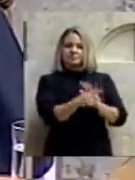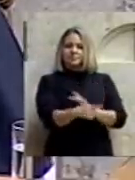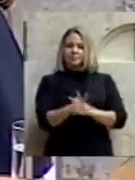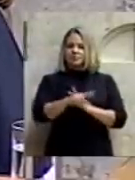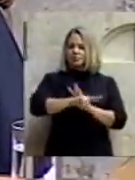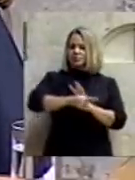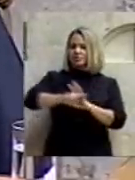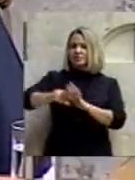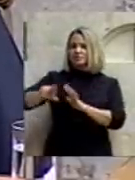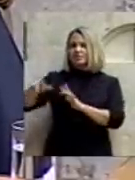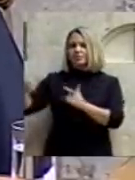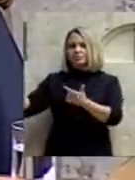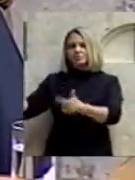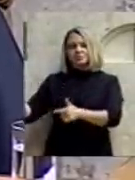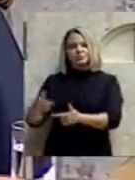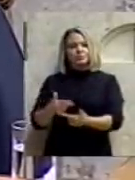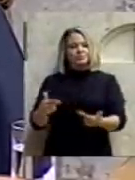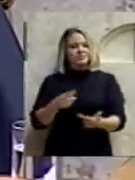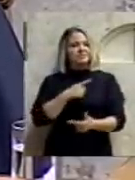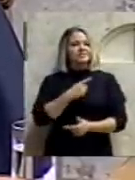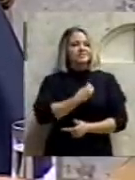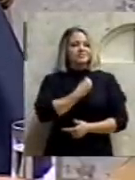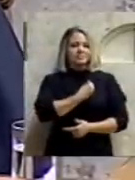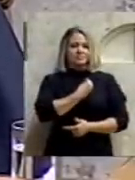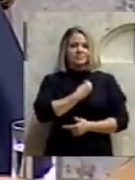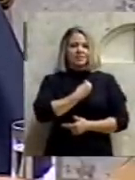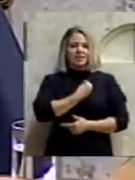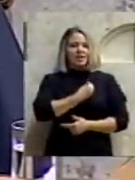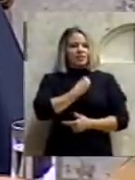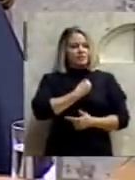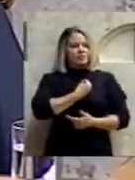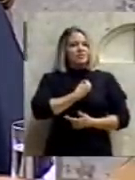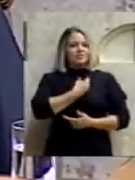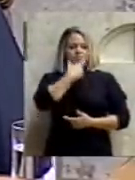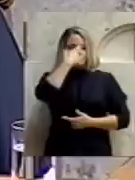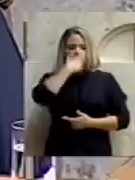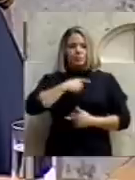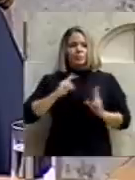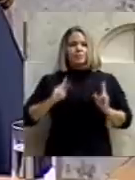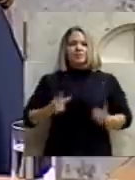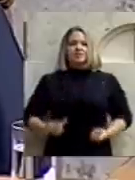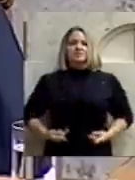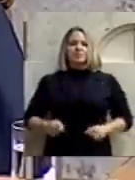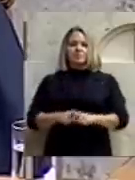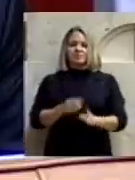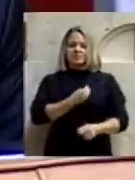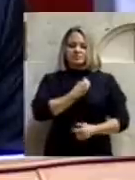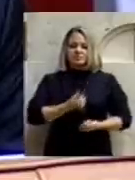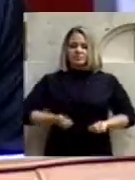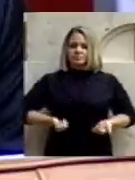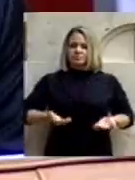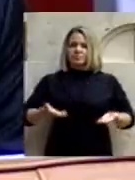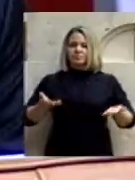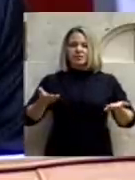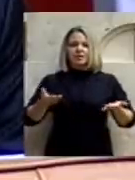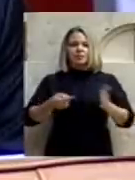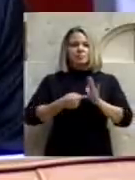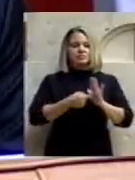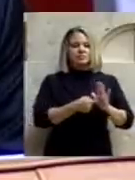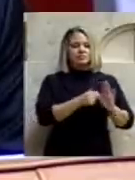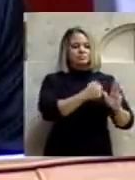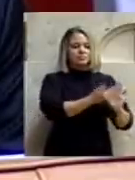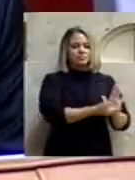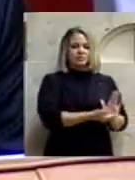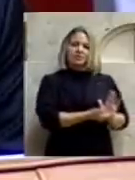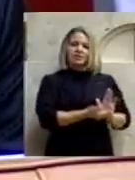entre tantas outras virtudes: o senso de humanidade e o proceder republicano. De um lado,